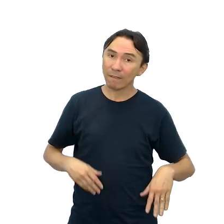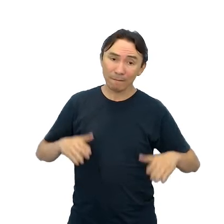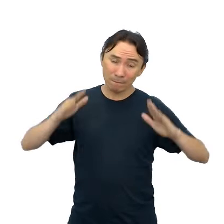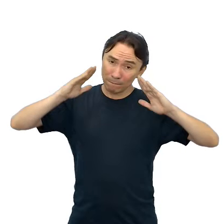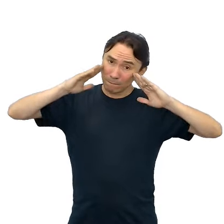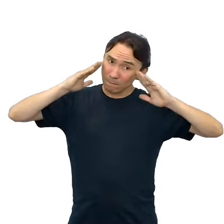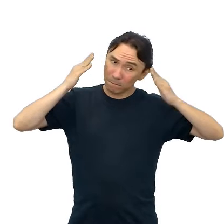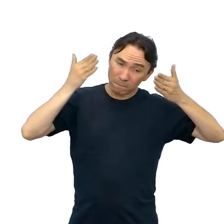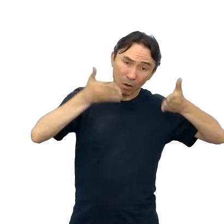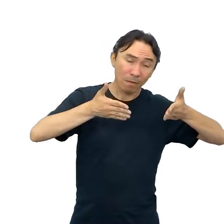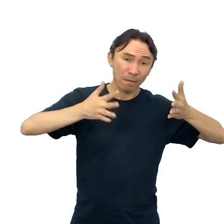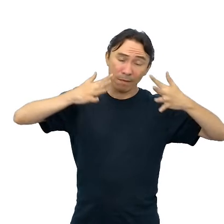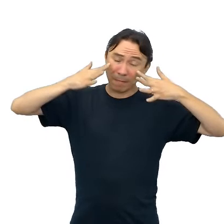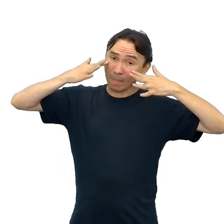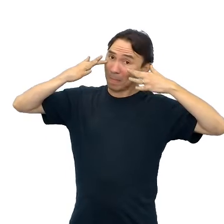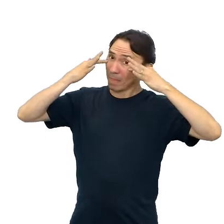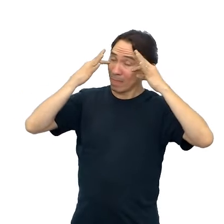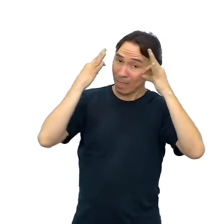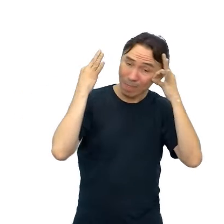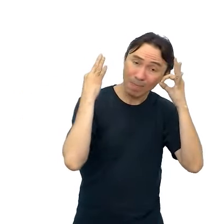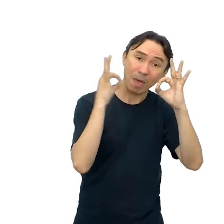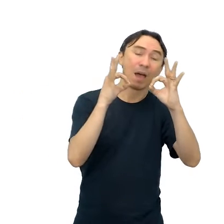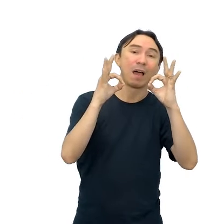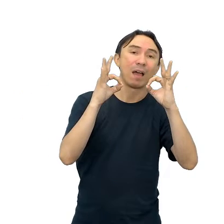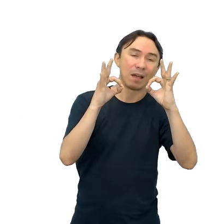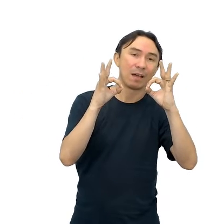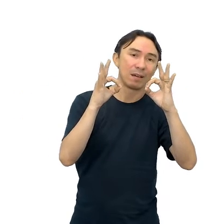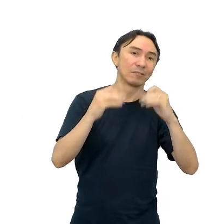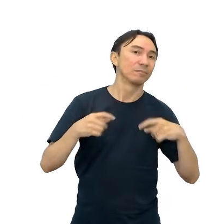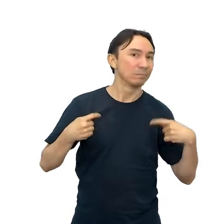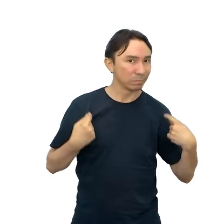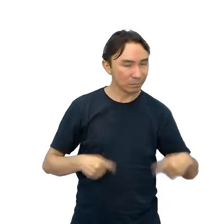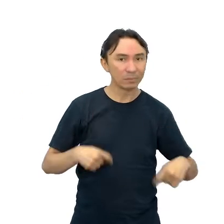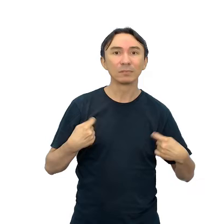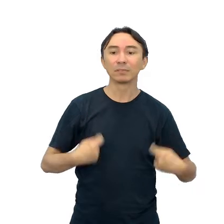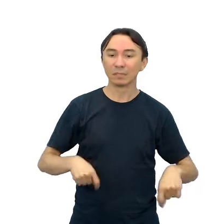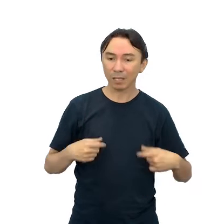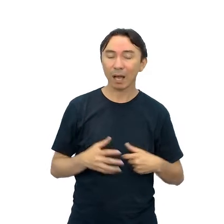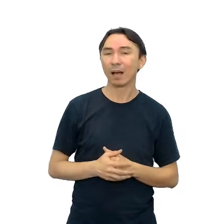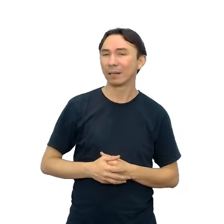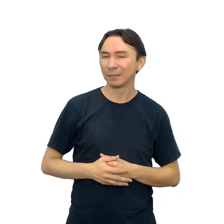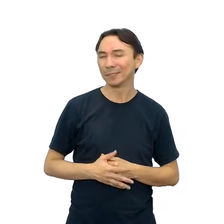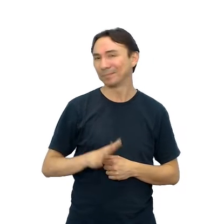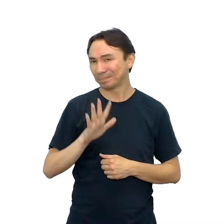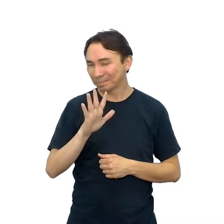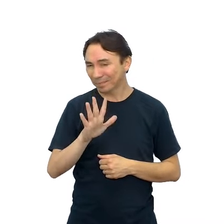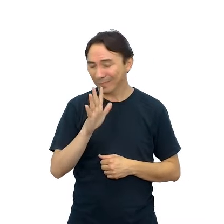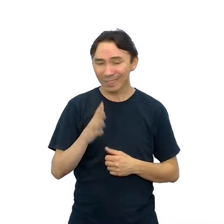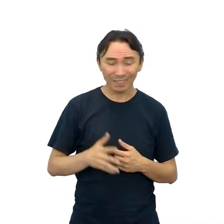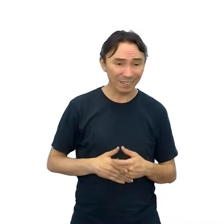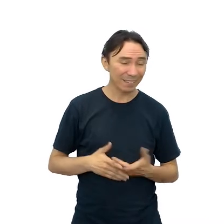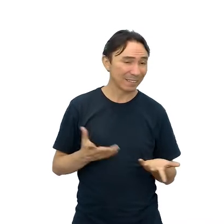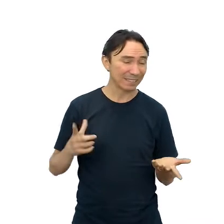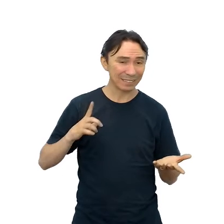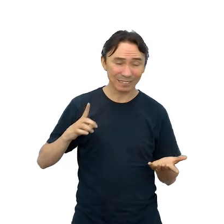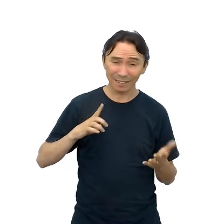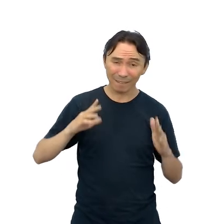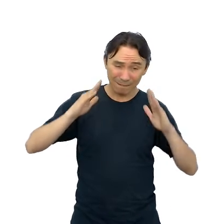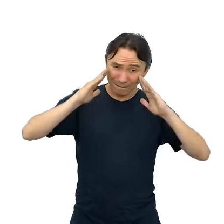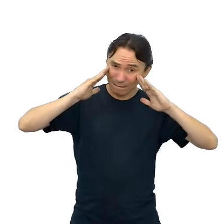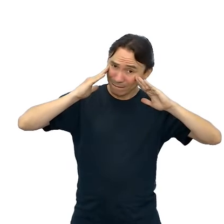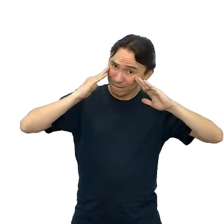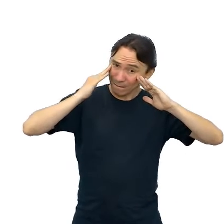aí na atividade, né? E esse foco atencional, né? Ele nos direciona para os